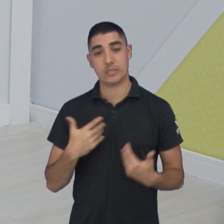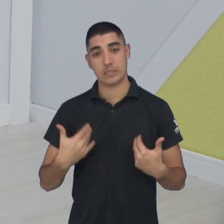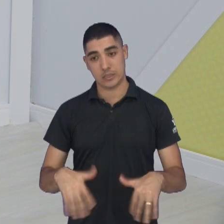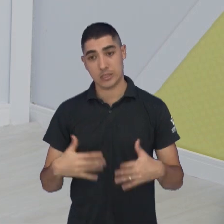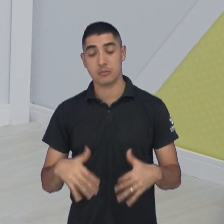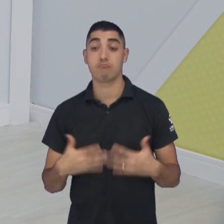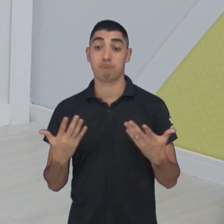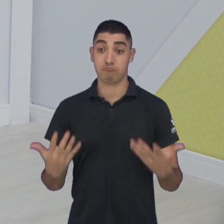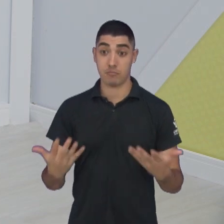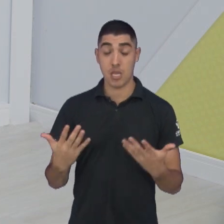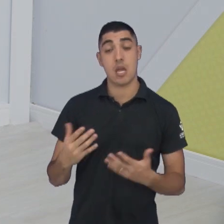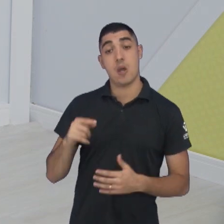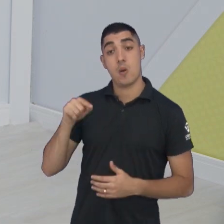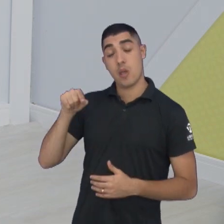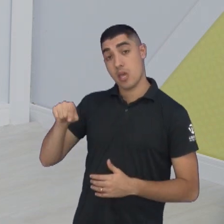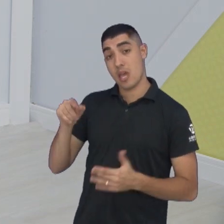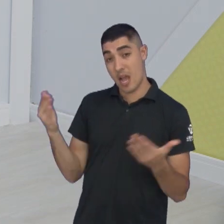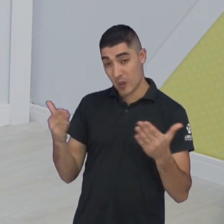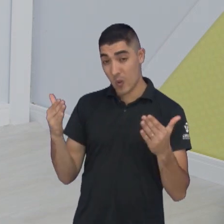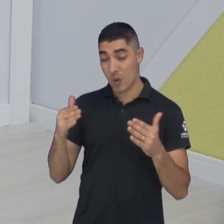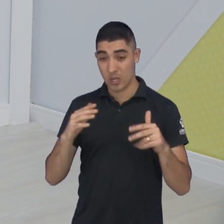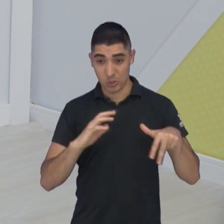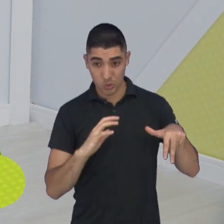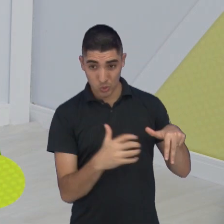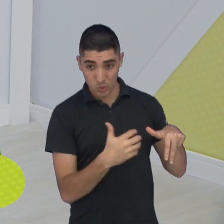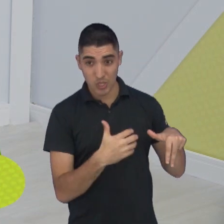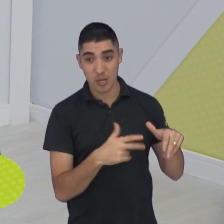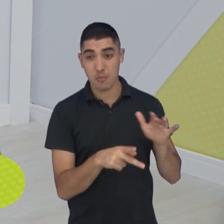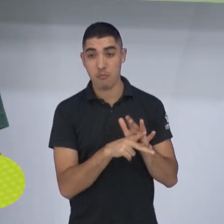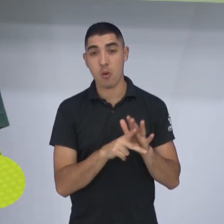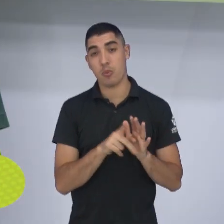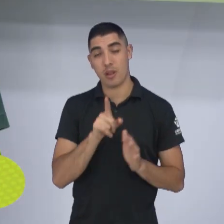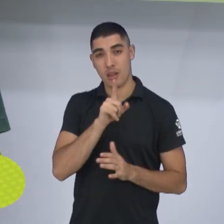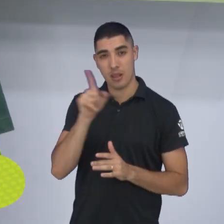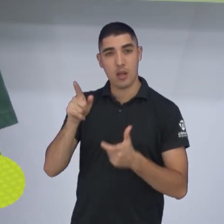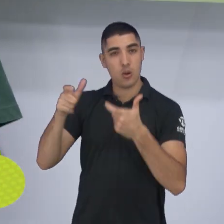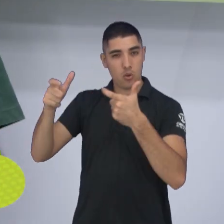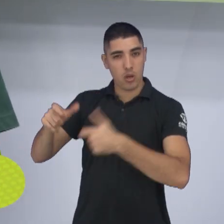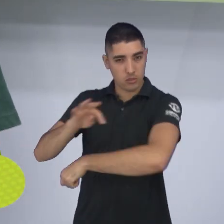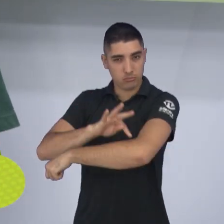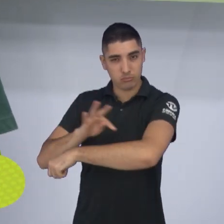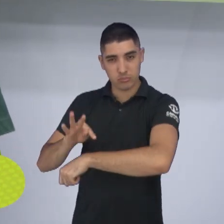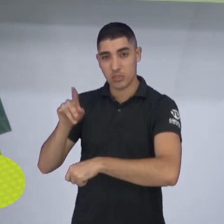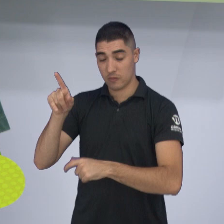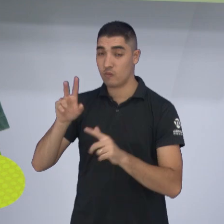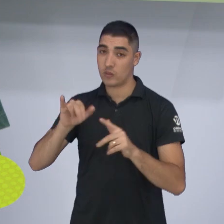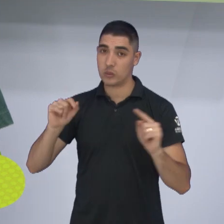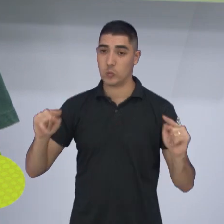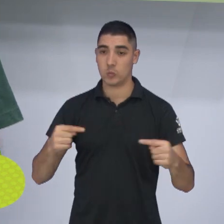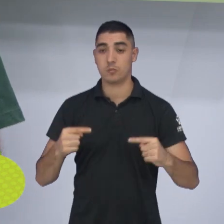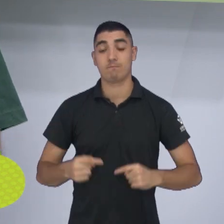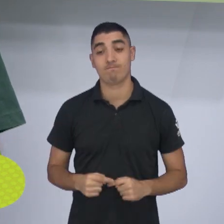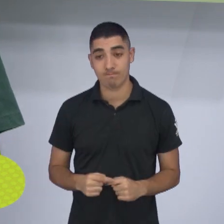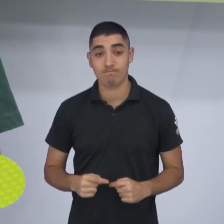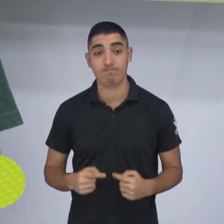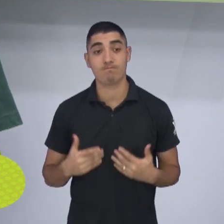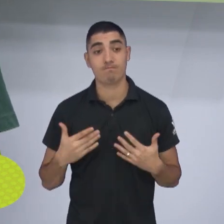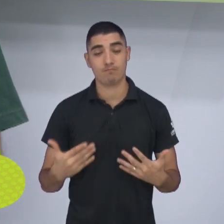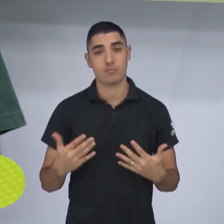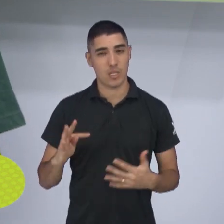Joseense e Barretos, jogo mais que difícil para o Joseense. O jogo será lá em Guaratinguetá, Brunão. E ainda tem essa dificuldade para o Joseense, que é o time do Vale do